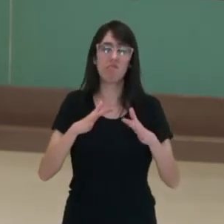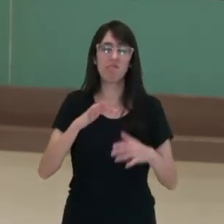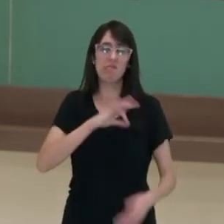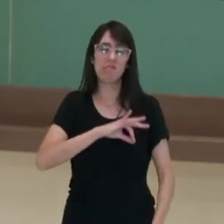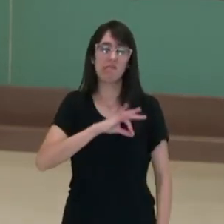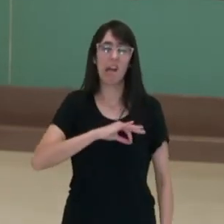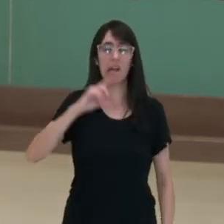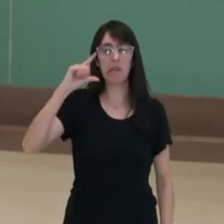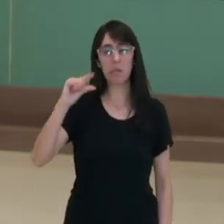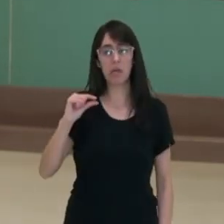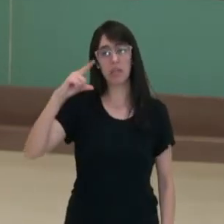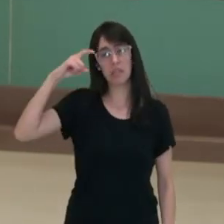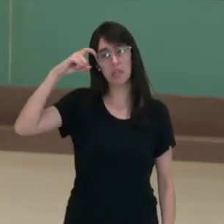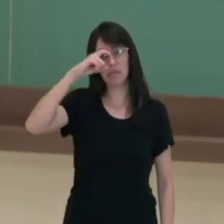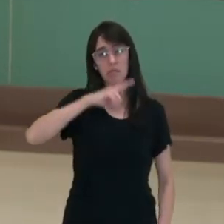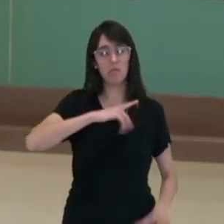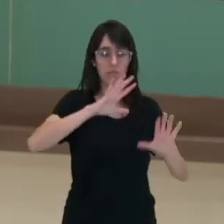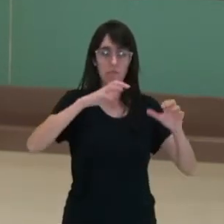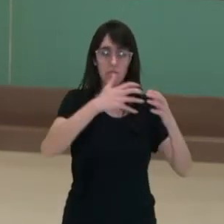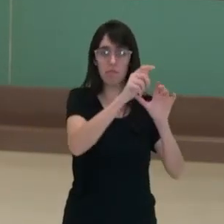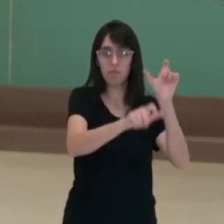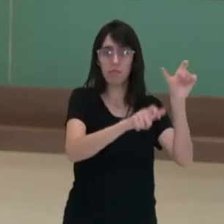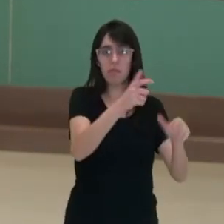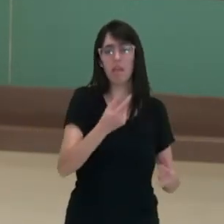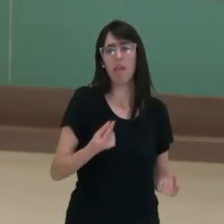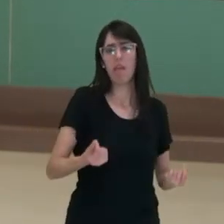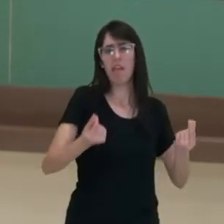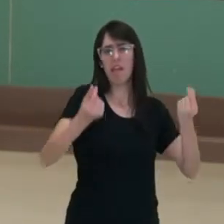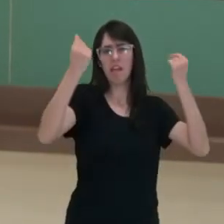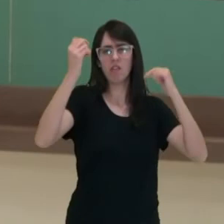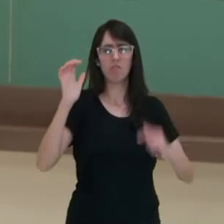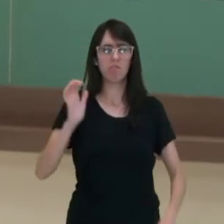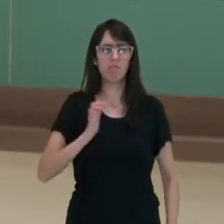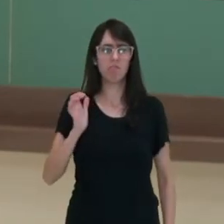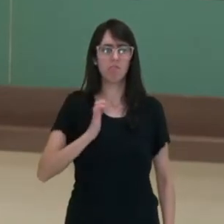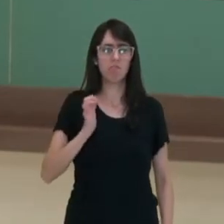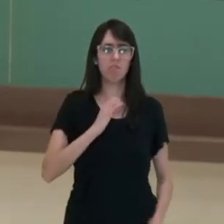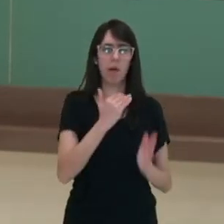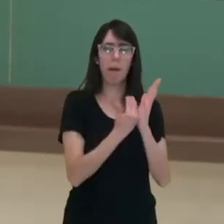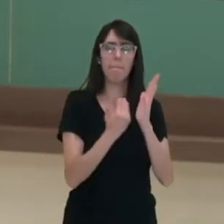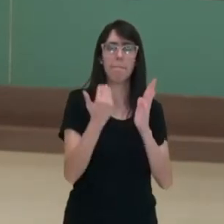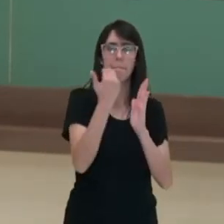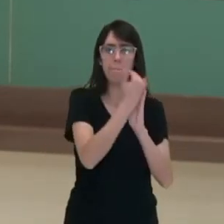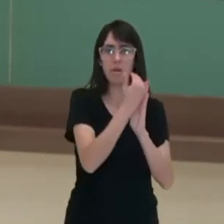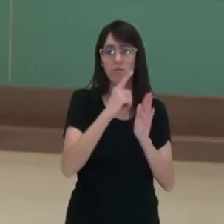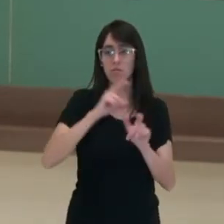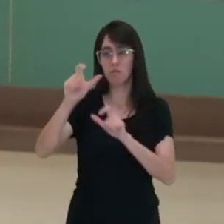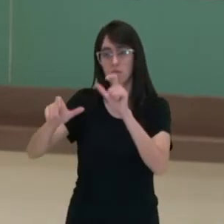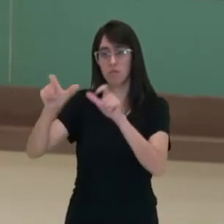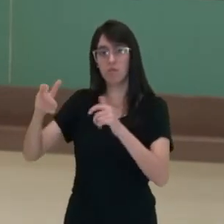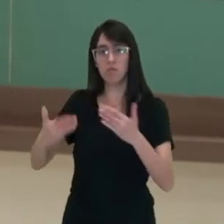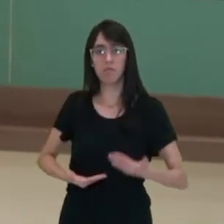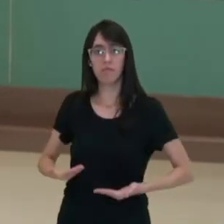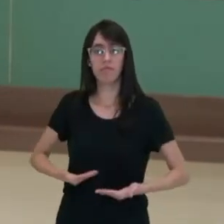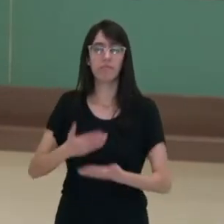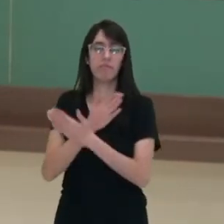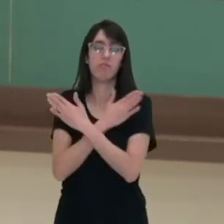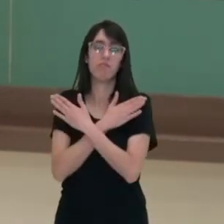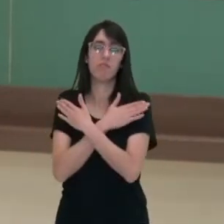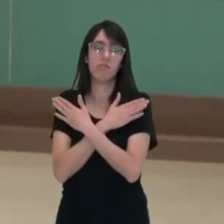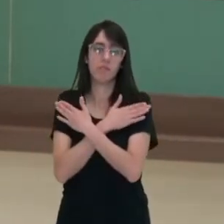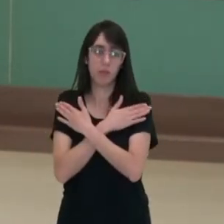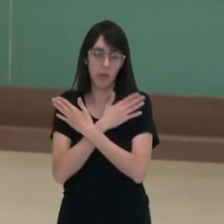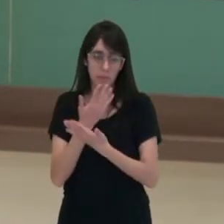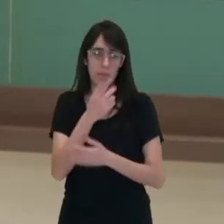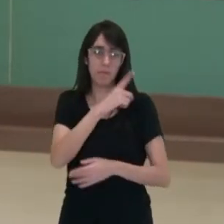ou seja, a classe burguesa tem sempre ao seu dispor uma massa de trabalhadores desempregados que ela